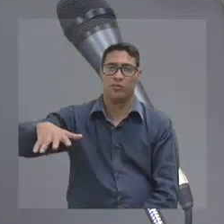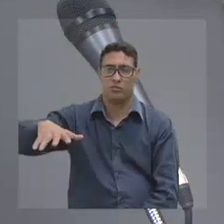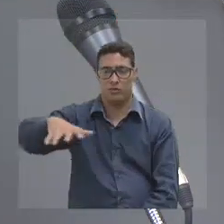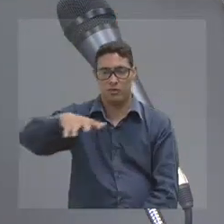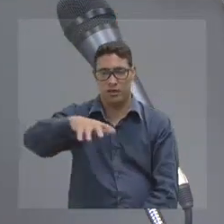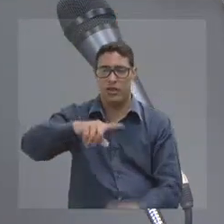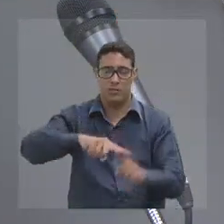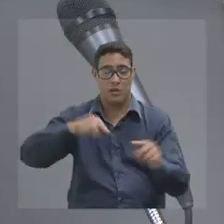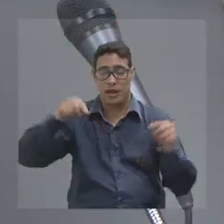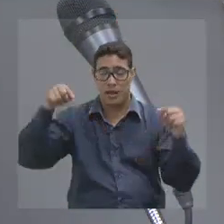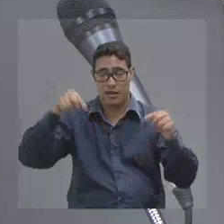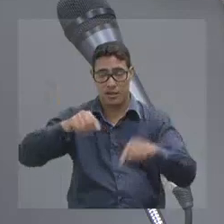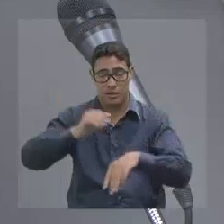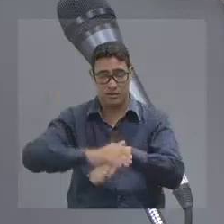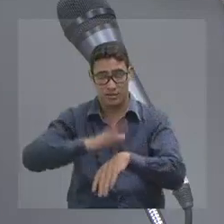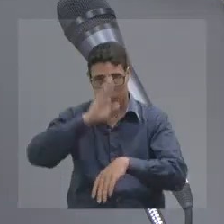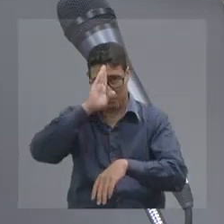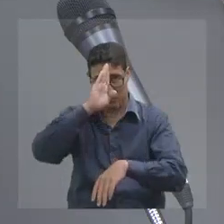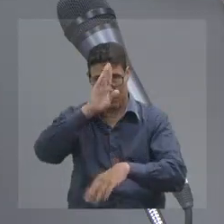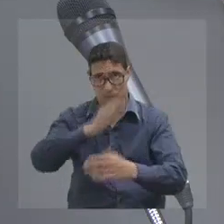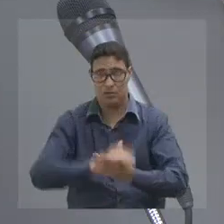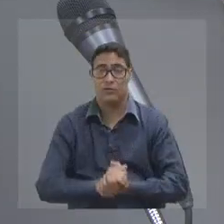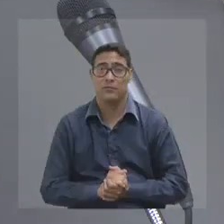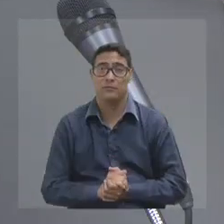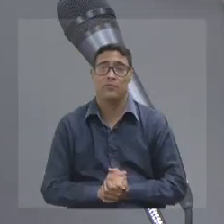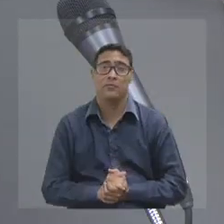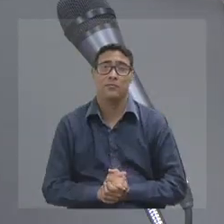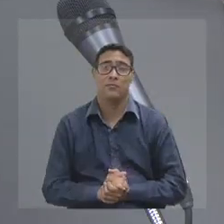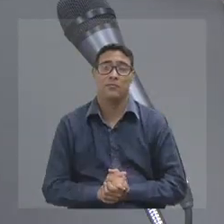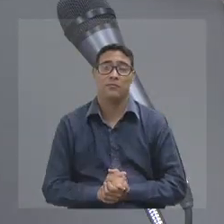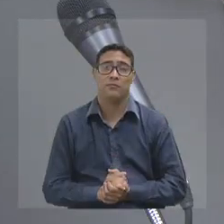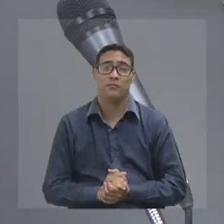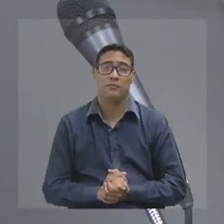é uma das maiores mas enfim